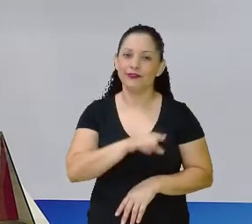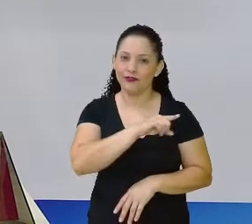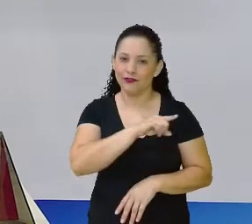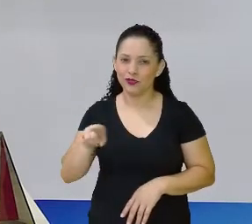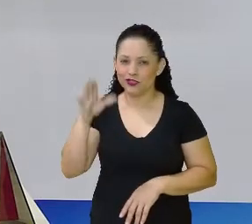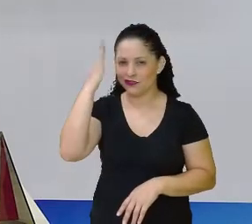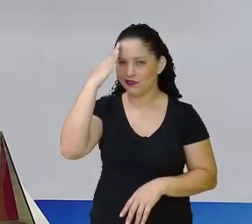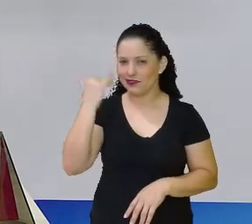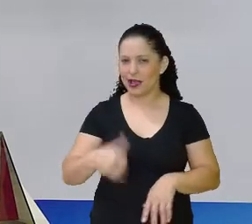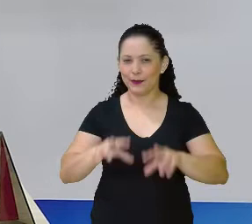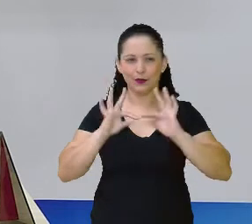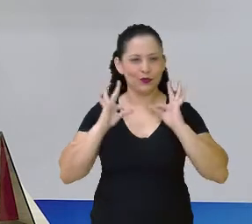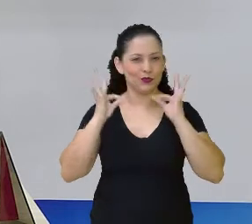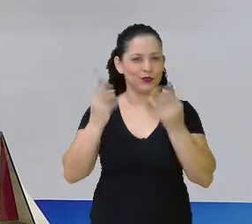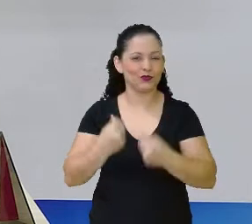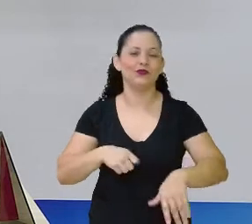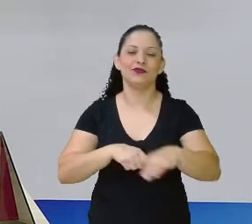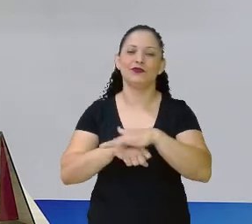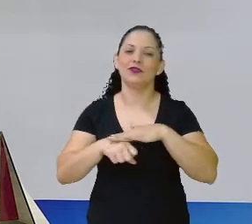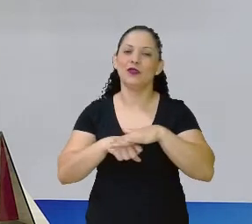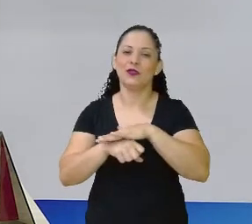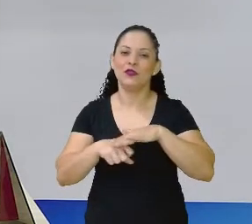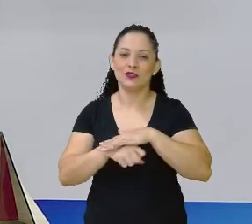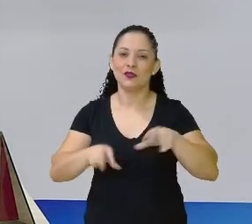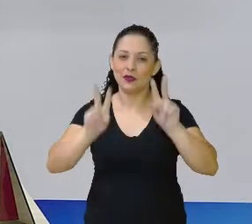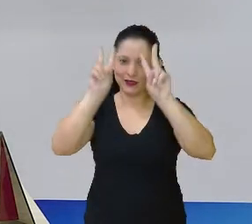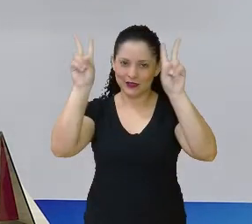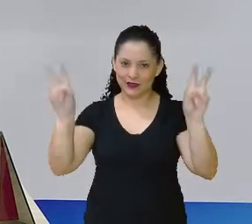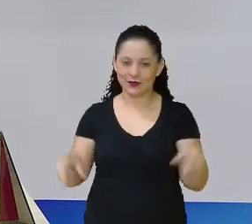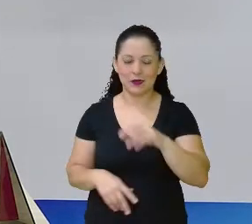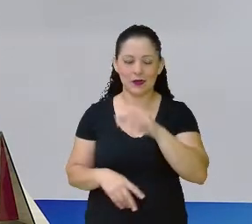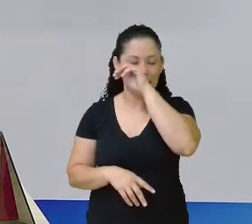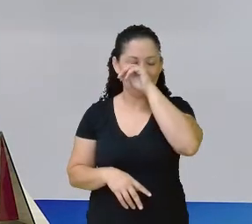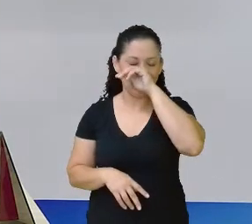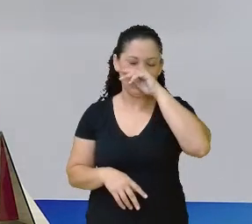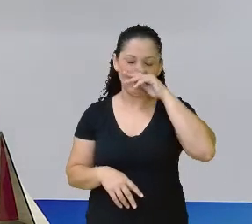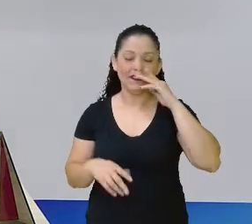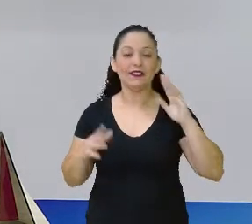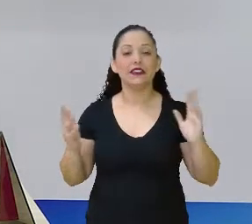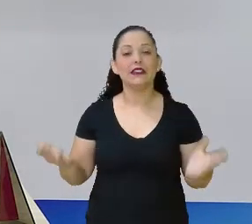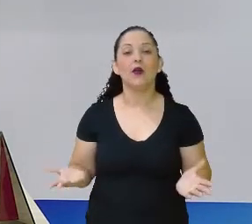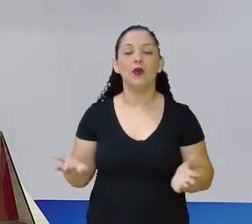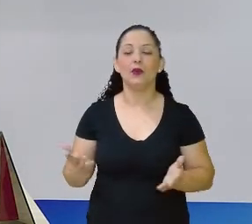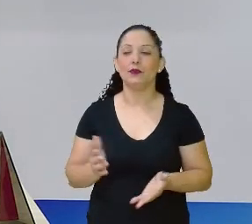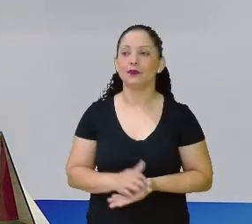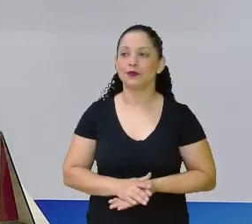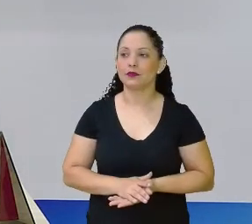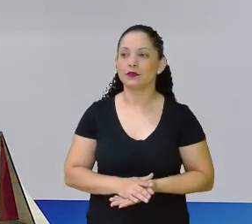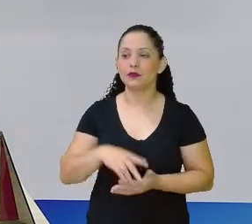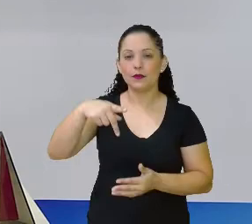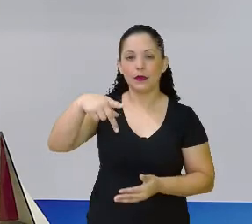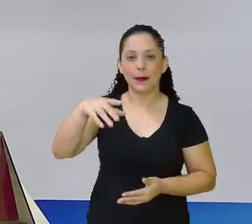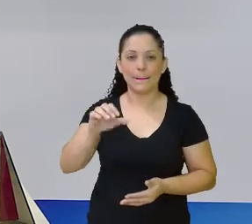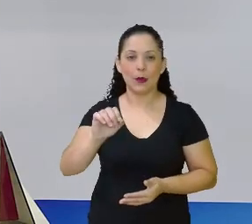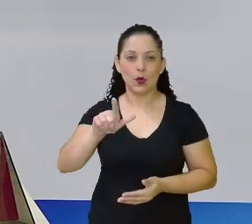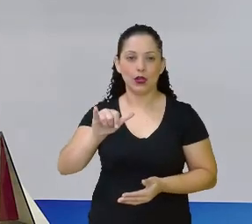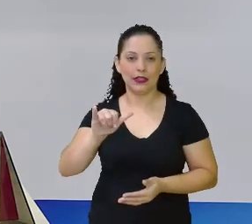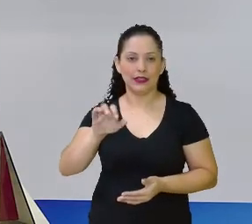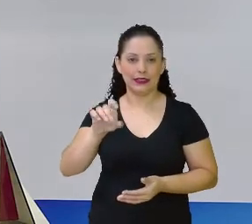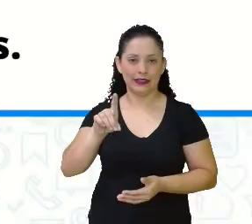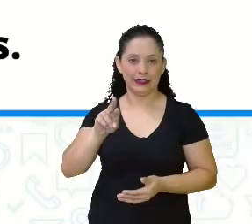sabendo demais, porque a gente já conversou muito sobre esse assunto. Os poliedros, eles são formados por